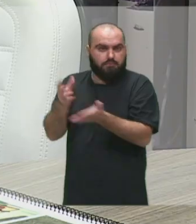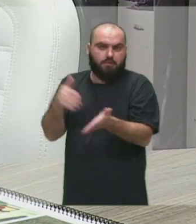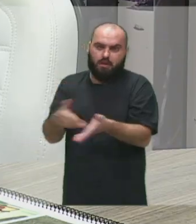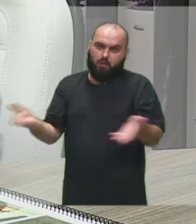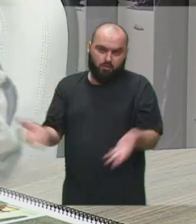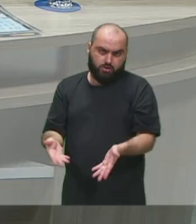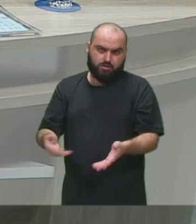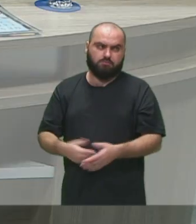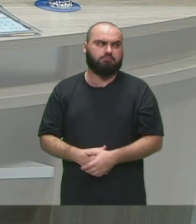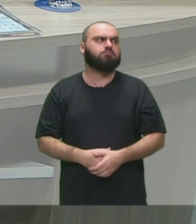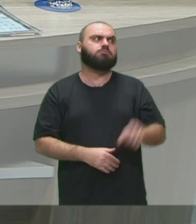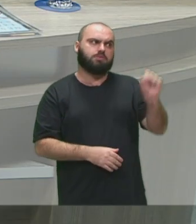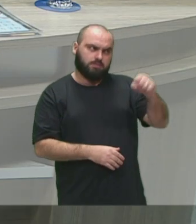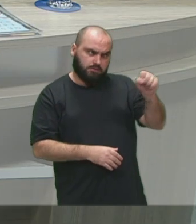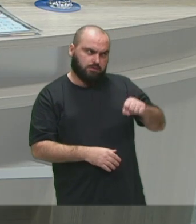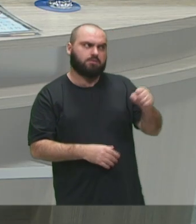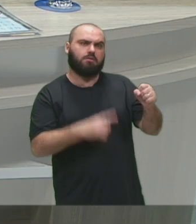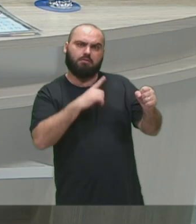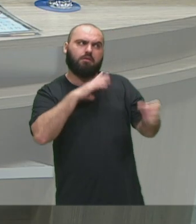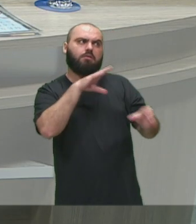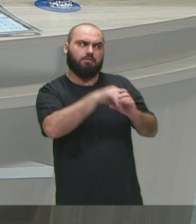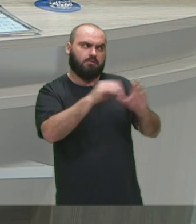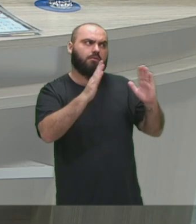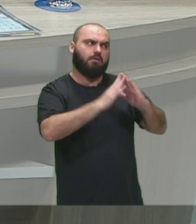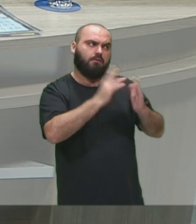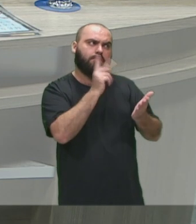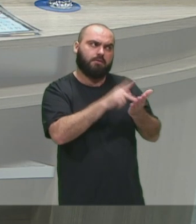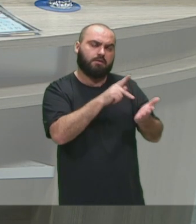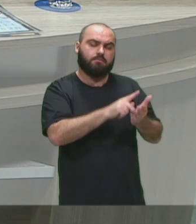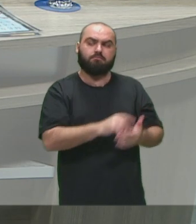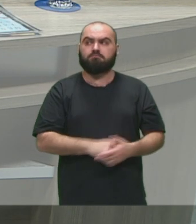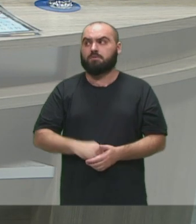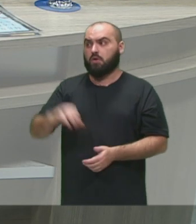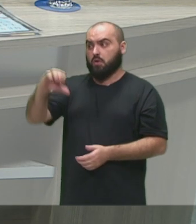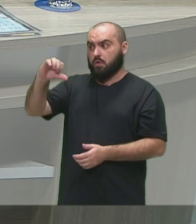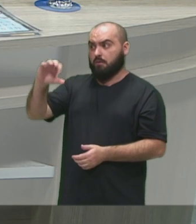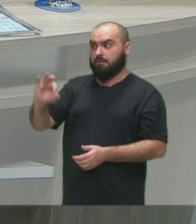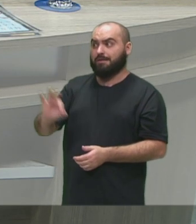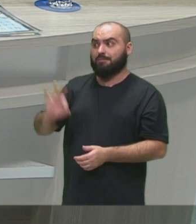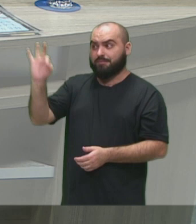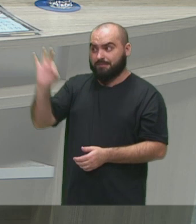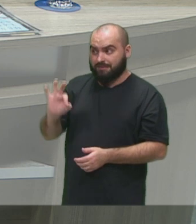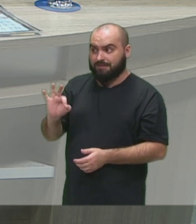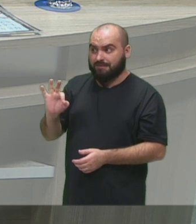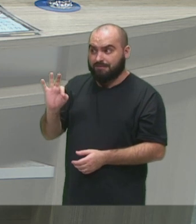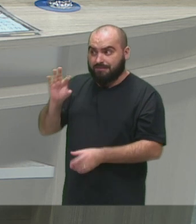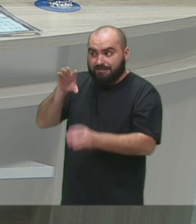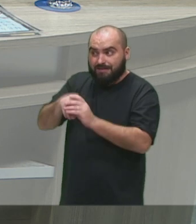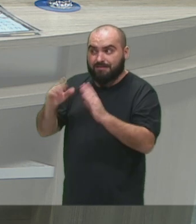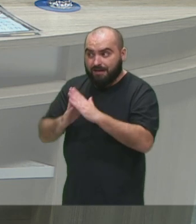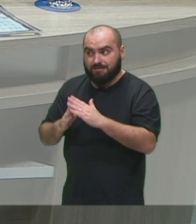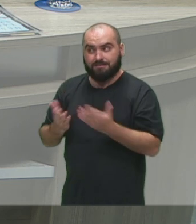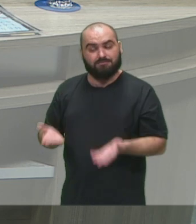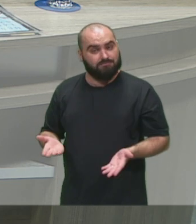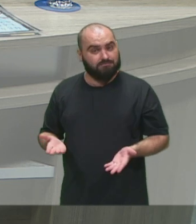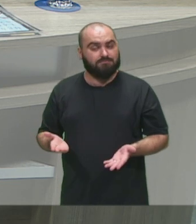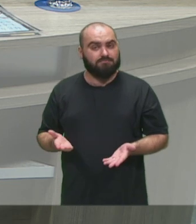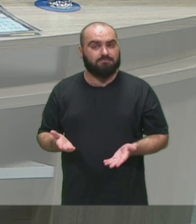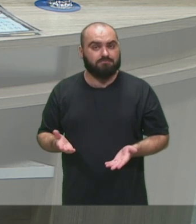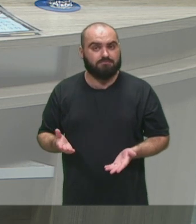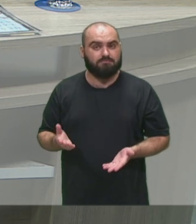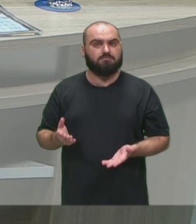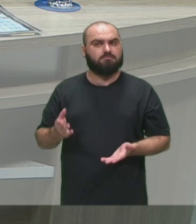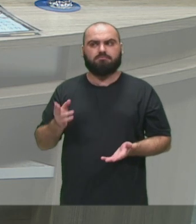ainda continua muito dentro de casa. Vamos dizer aí que 90% dos casos são dentro de casa, né? E